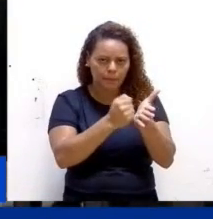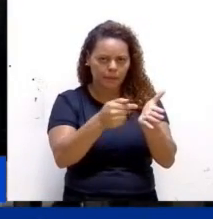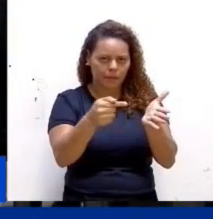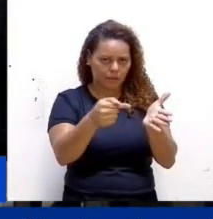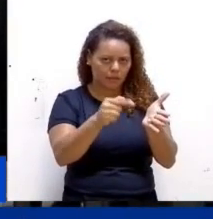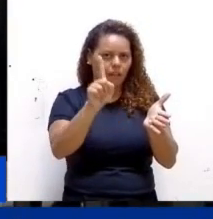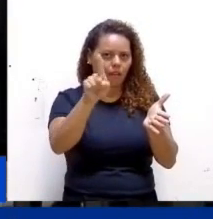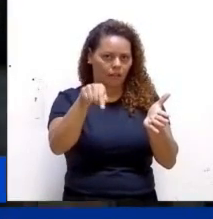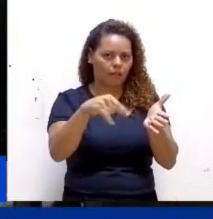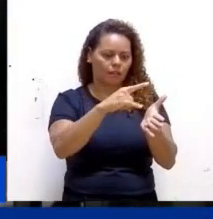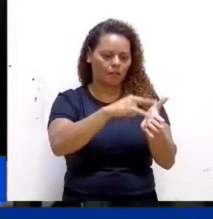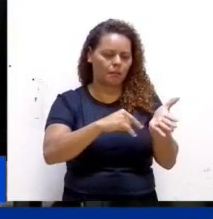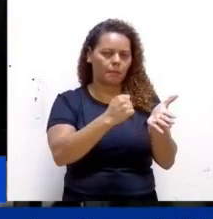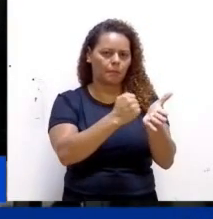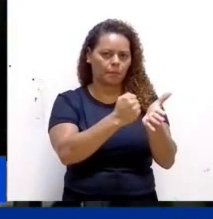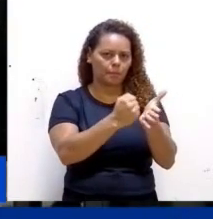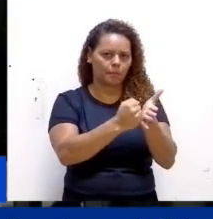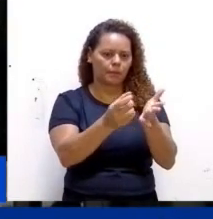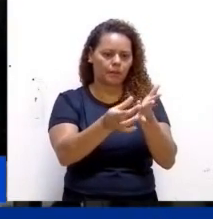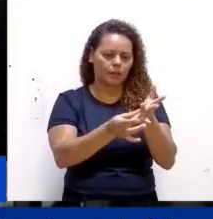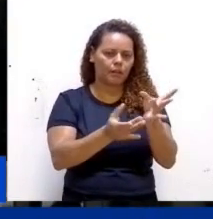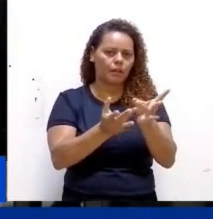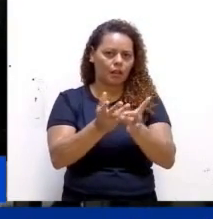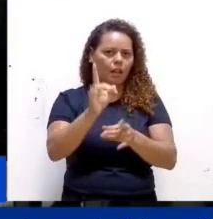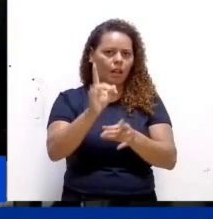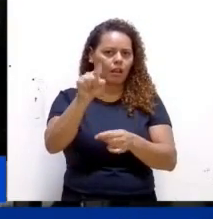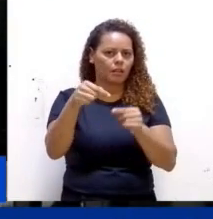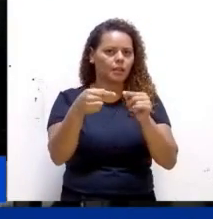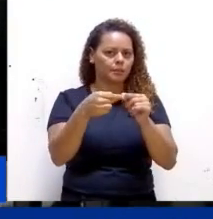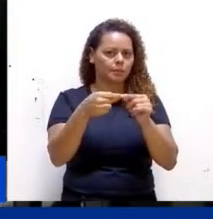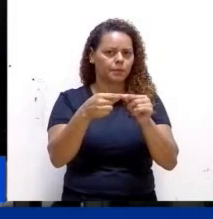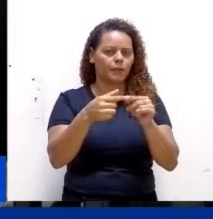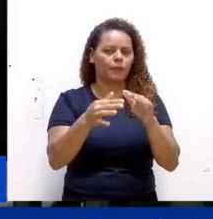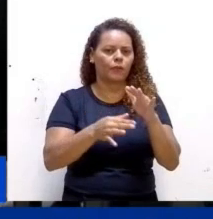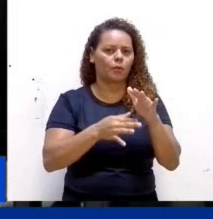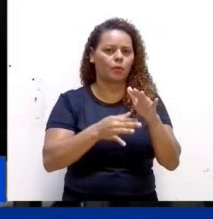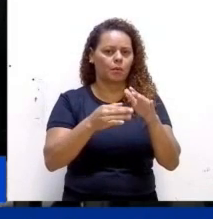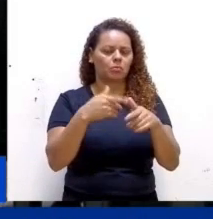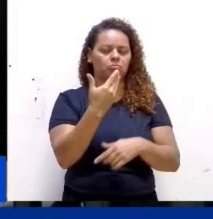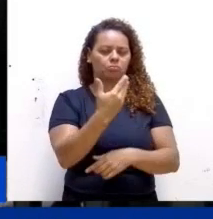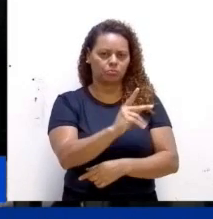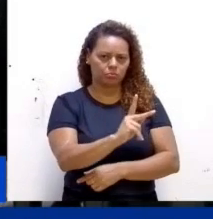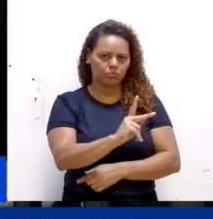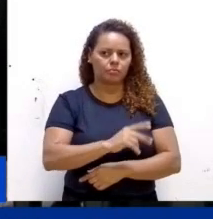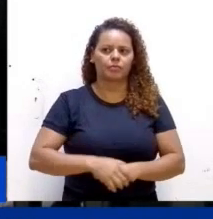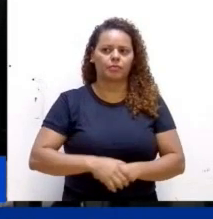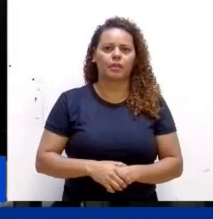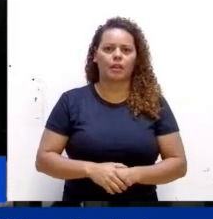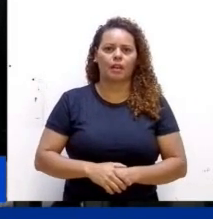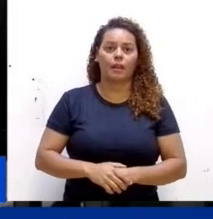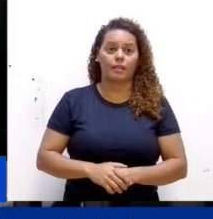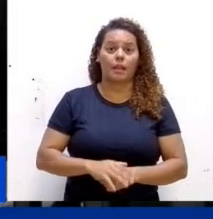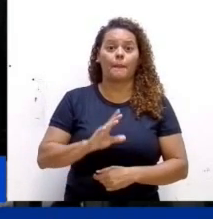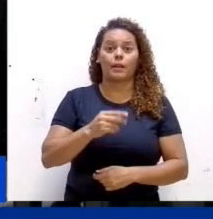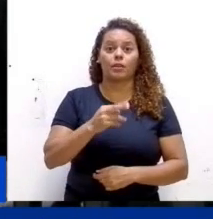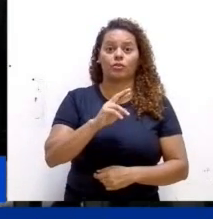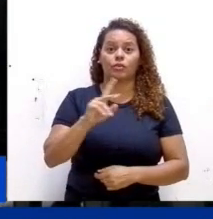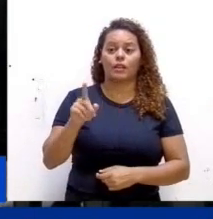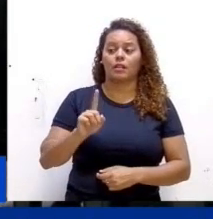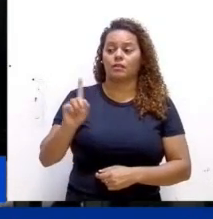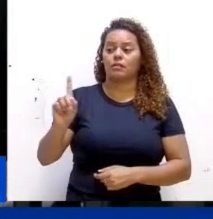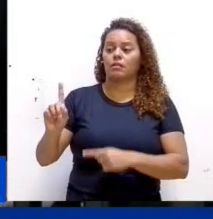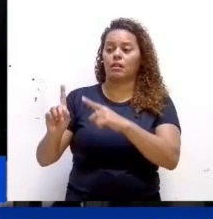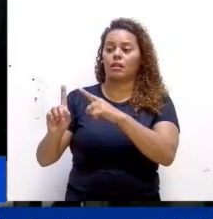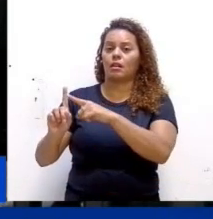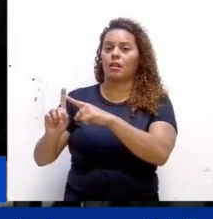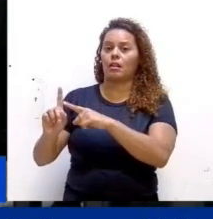formal. É uma forma de constituição familiar formal. A união estável, ela é uma situação de fato, ela